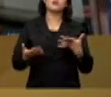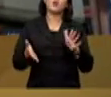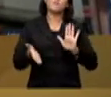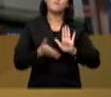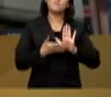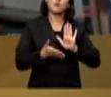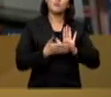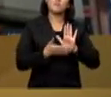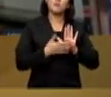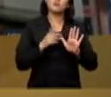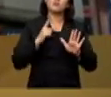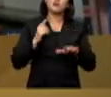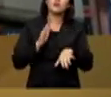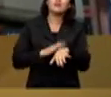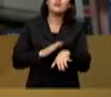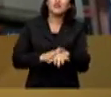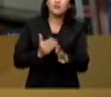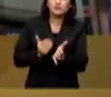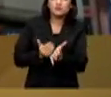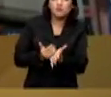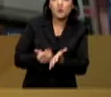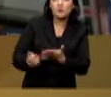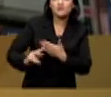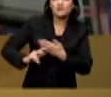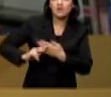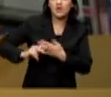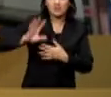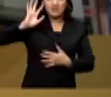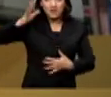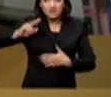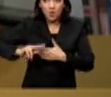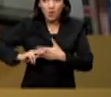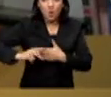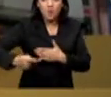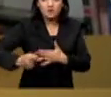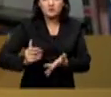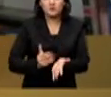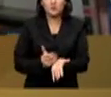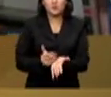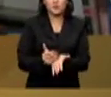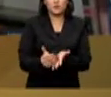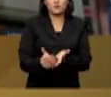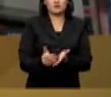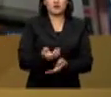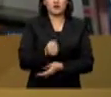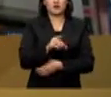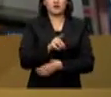de modulação dos efeitos das decisões proferidas nas ações diretas